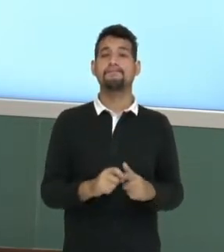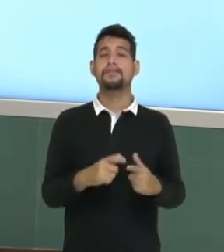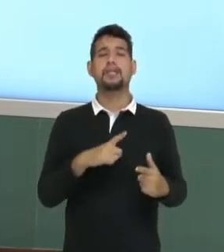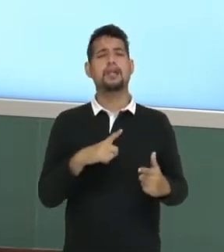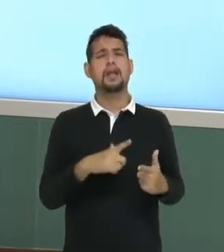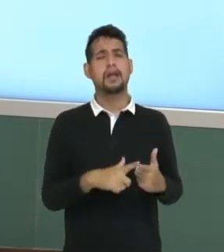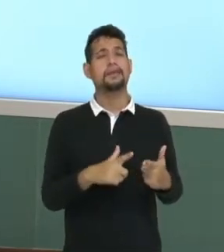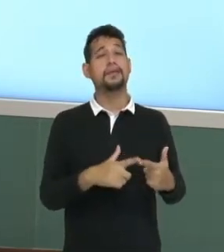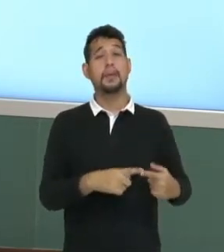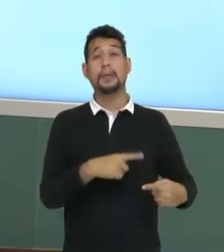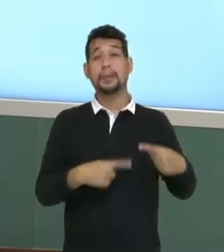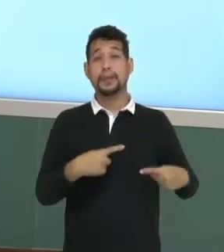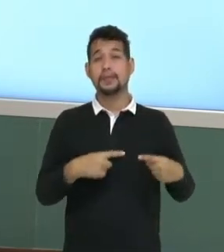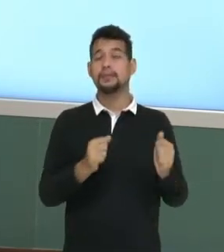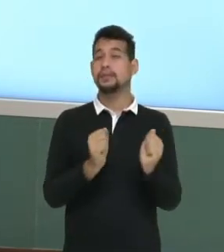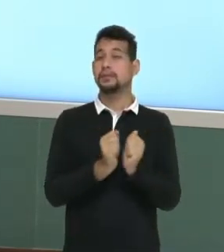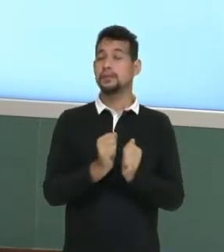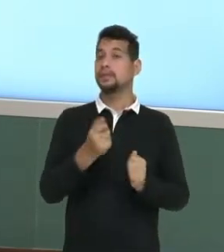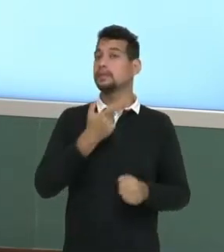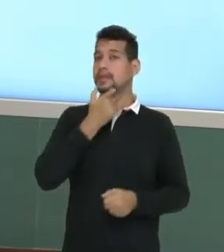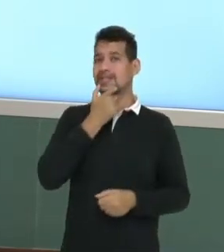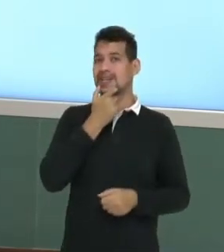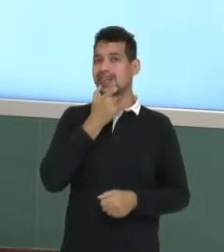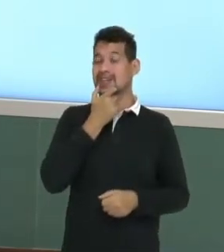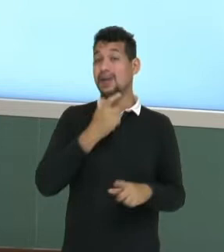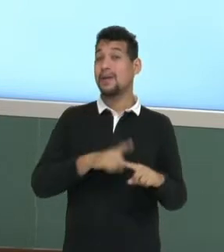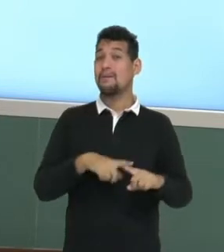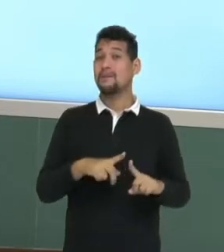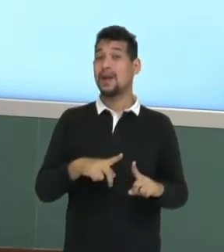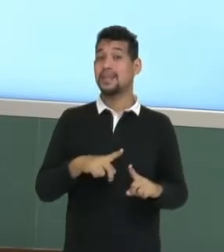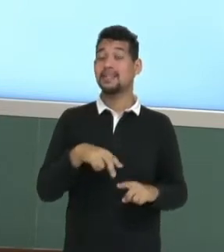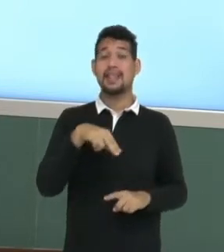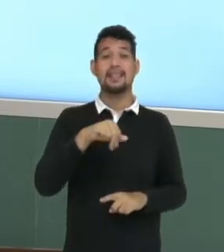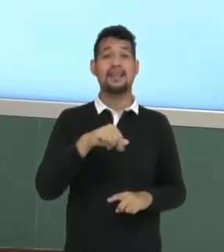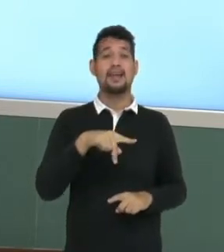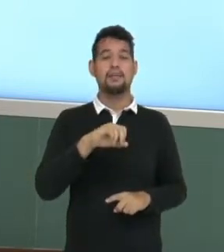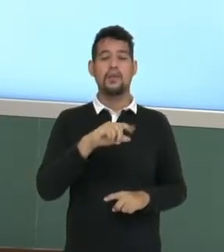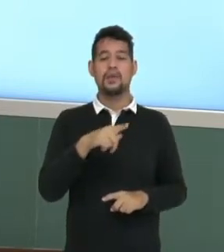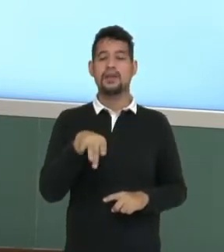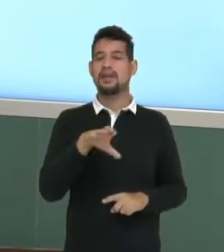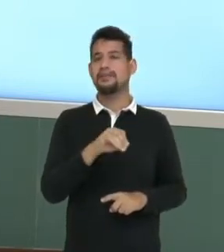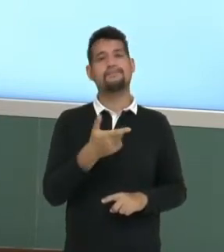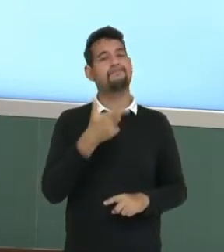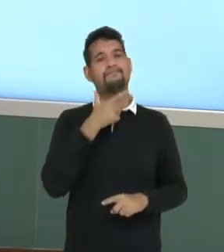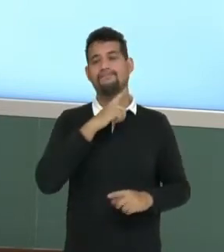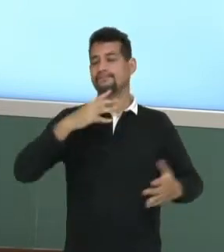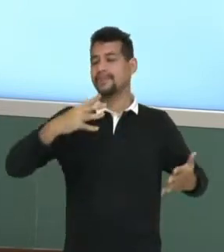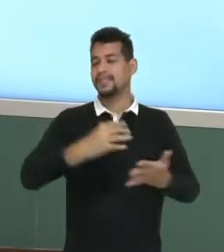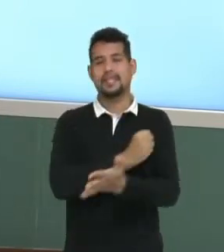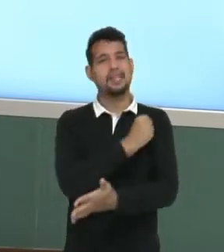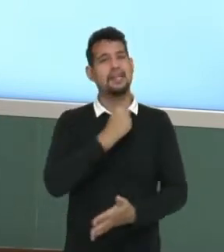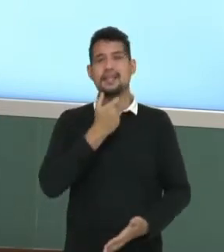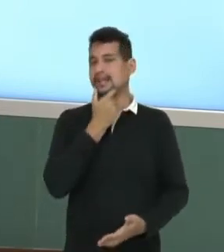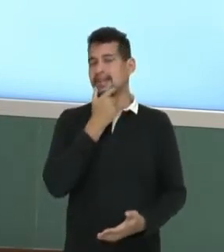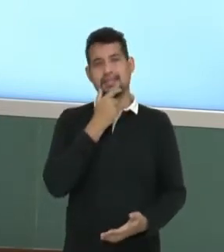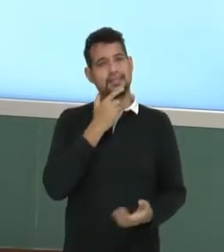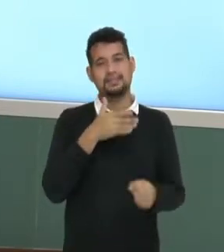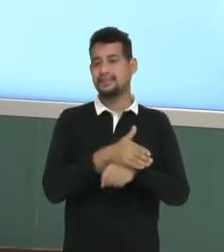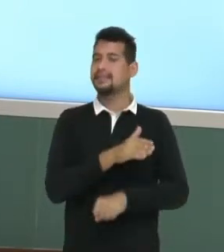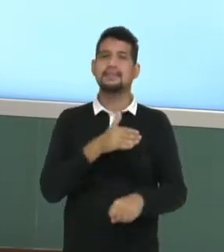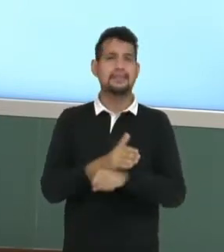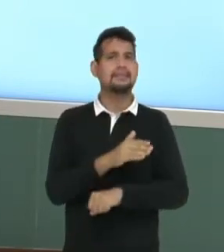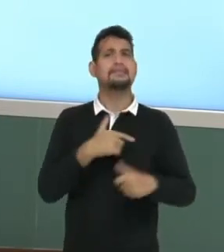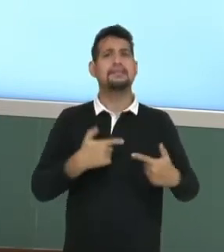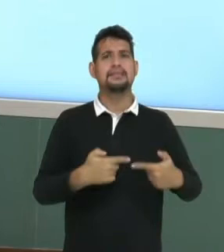Como Napoleão Bonaparte não conseguia vencer a Inglaterra em batalhas militares e também não conseguia invadir a Inglaterra,